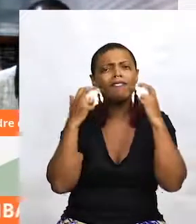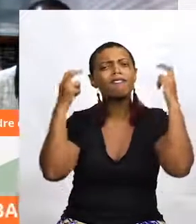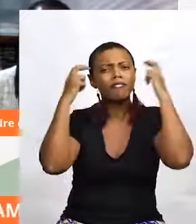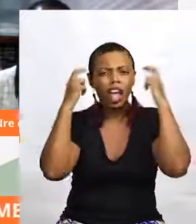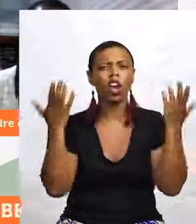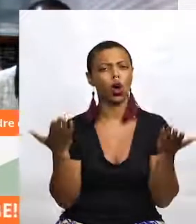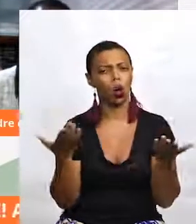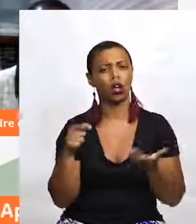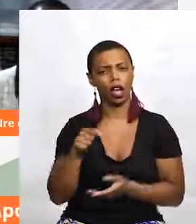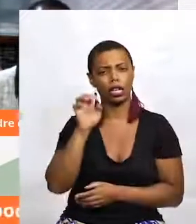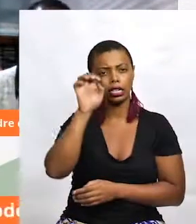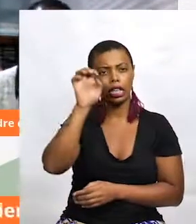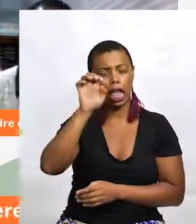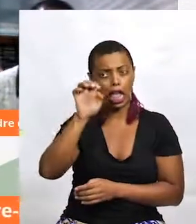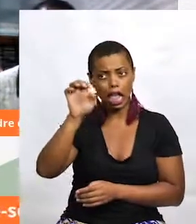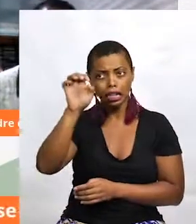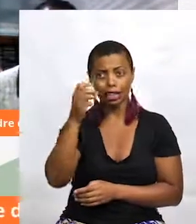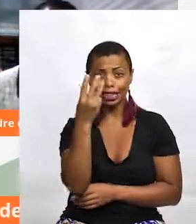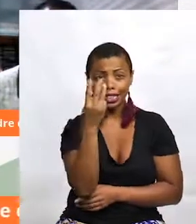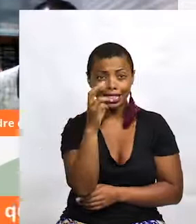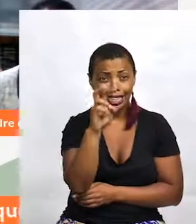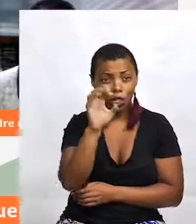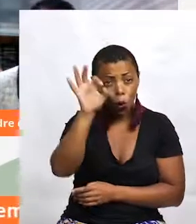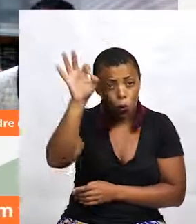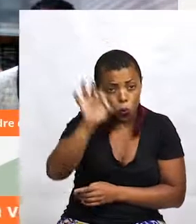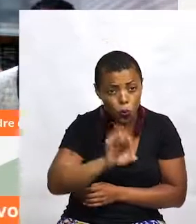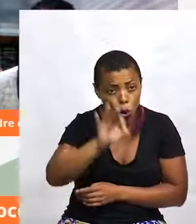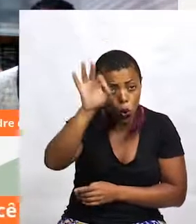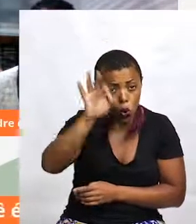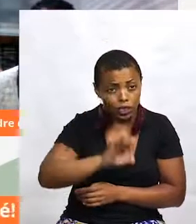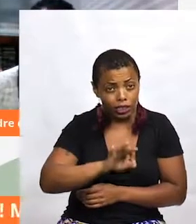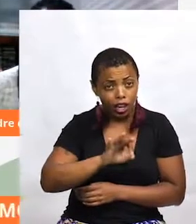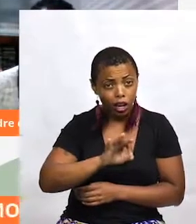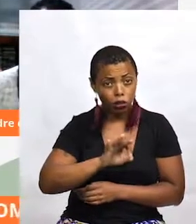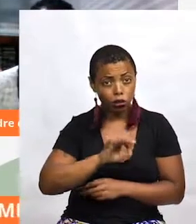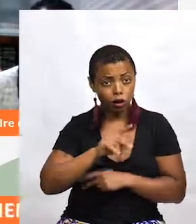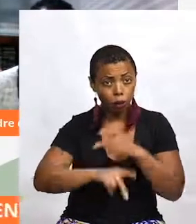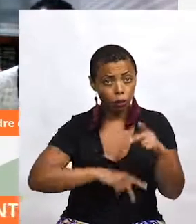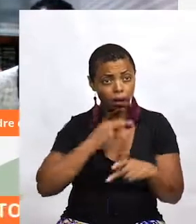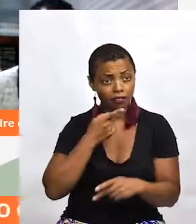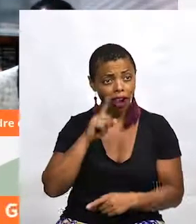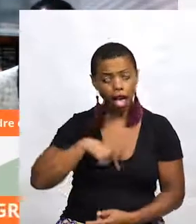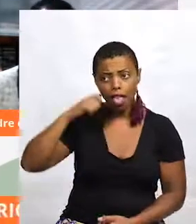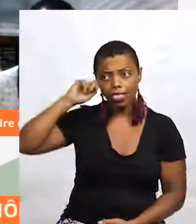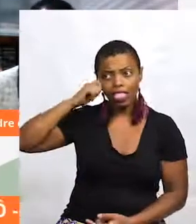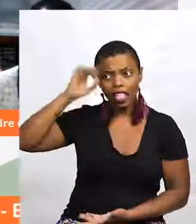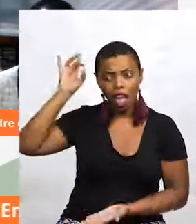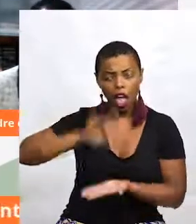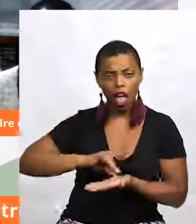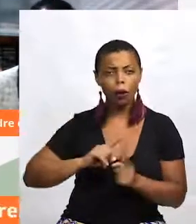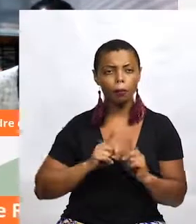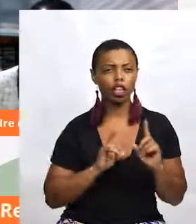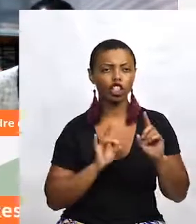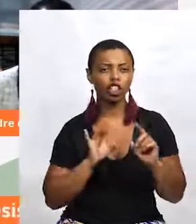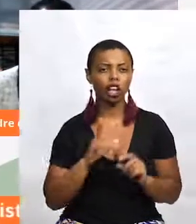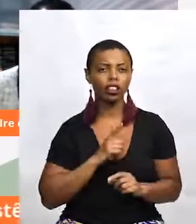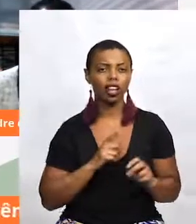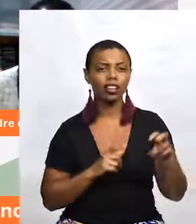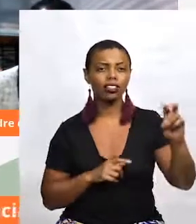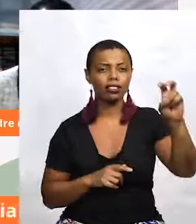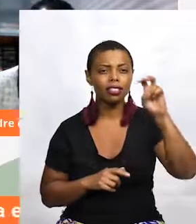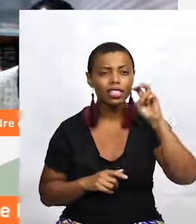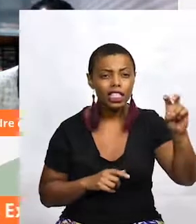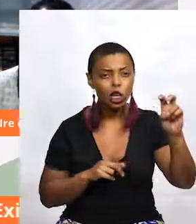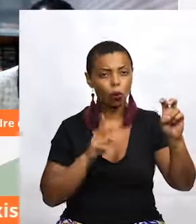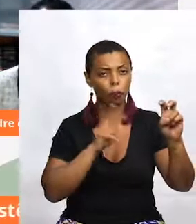num estado em que 35% da população se autodeclara negra, apenas 5 professores são retintos